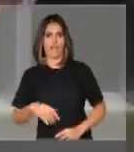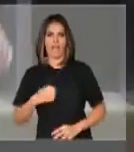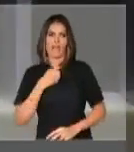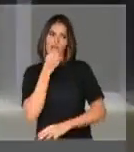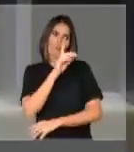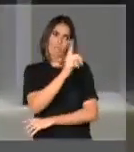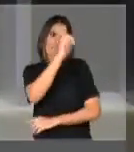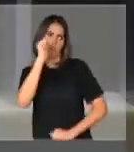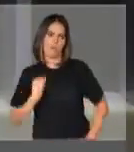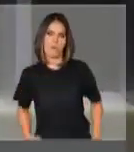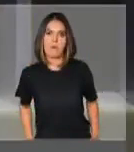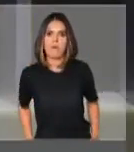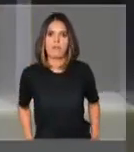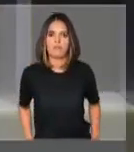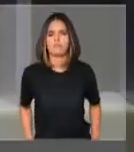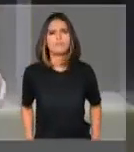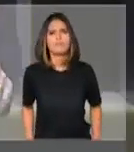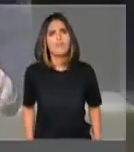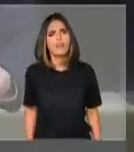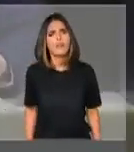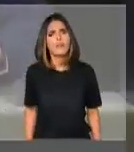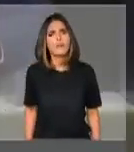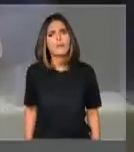Faz parte